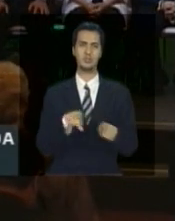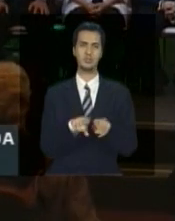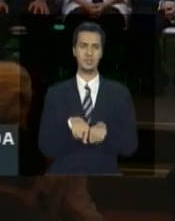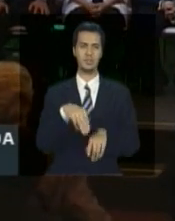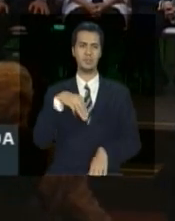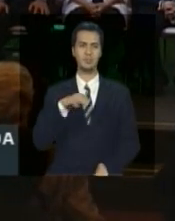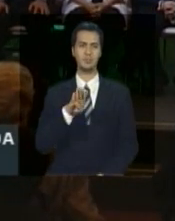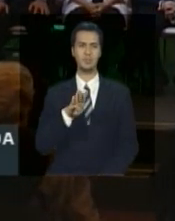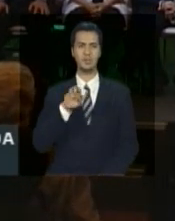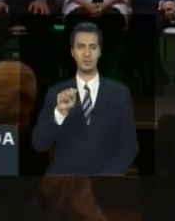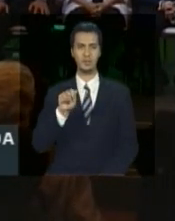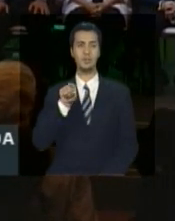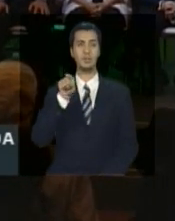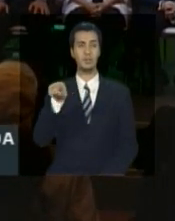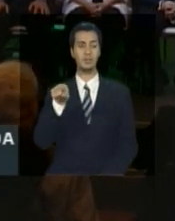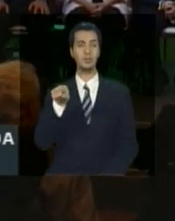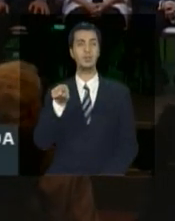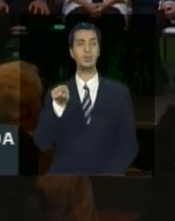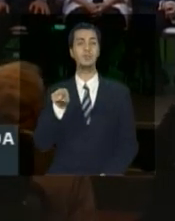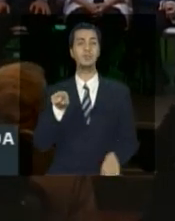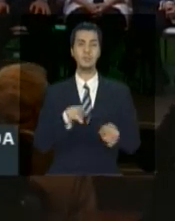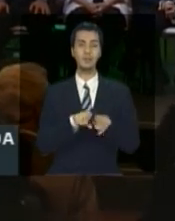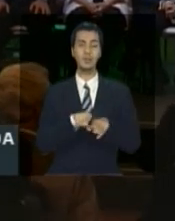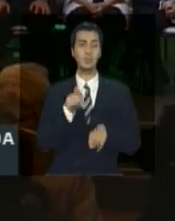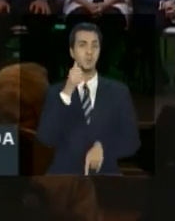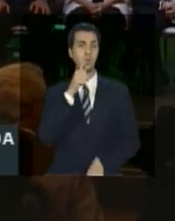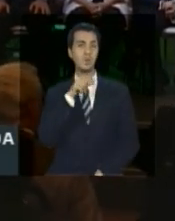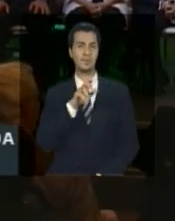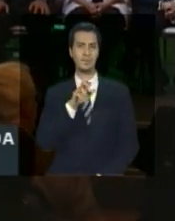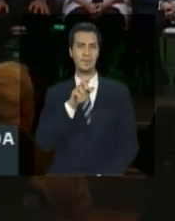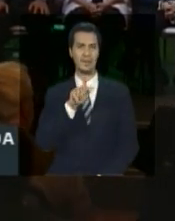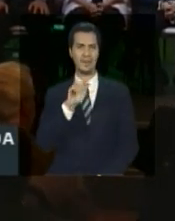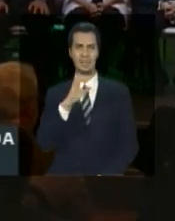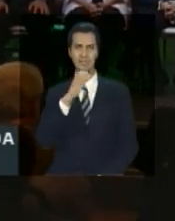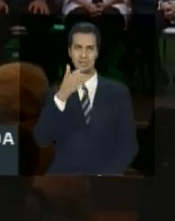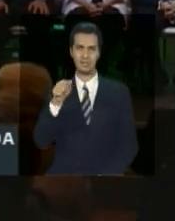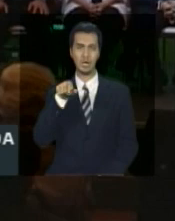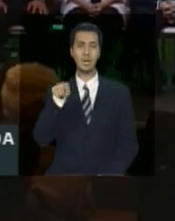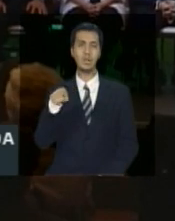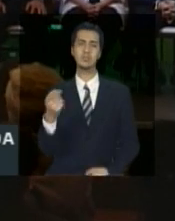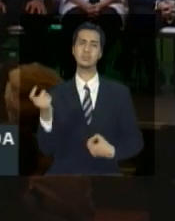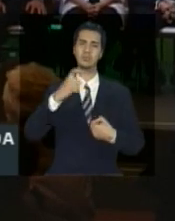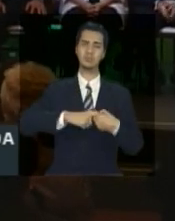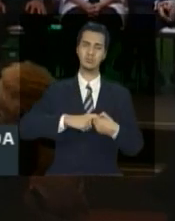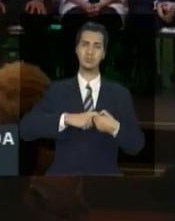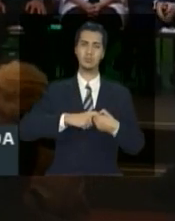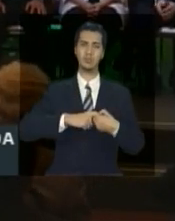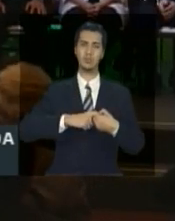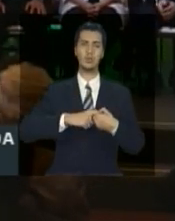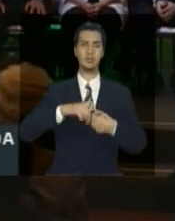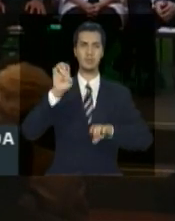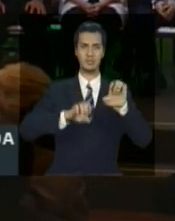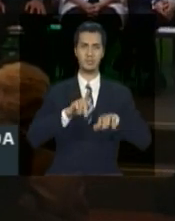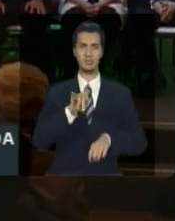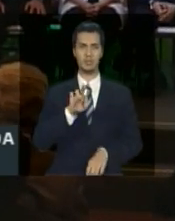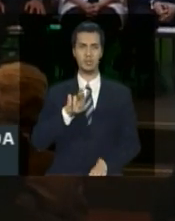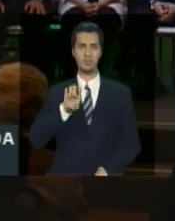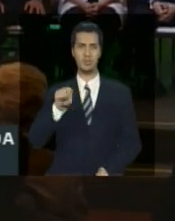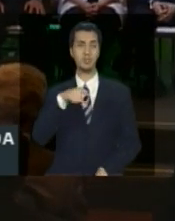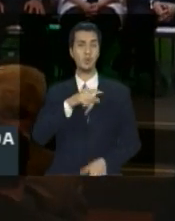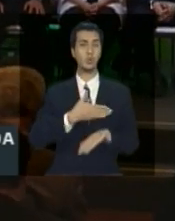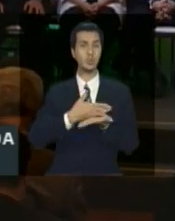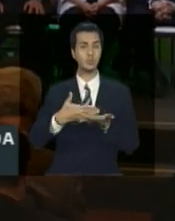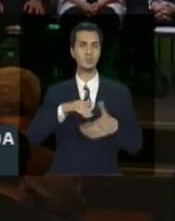Getúlio Vargas. Maria das Graças Silva Foster ingressou na Petrobras em 1978 como